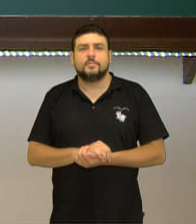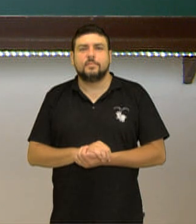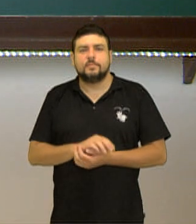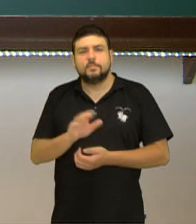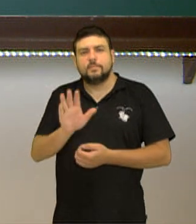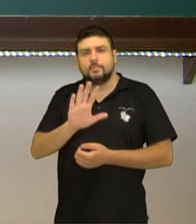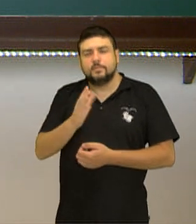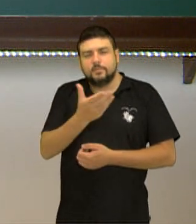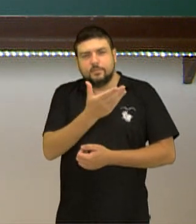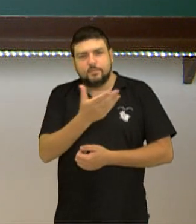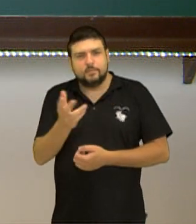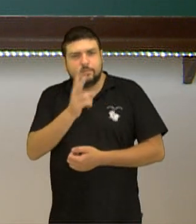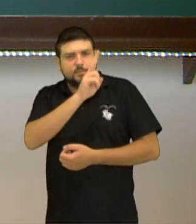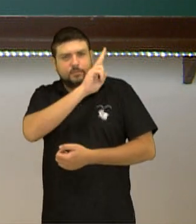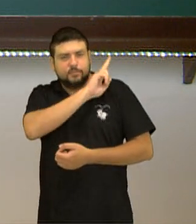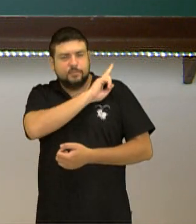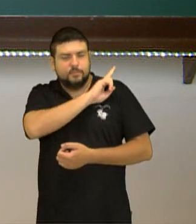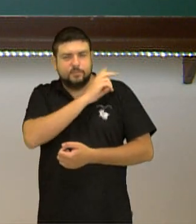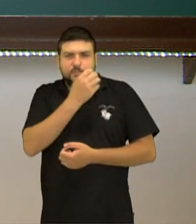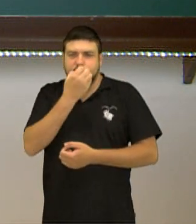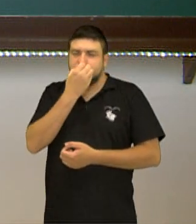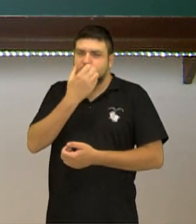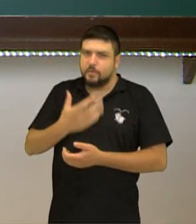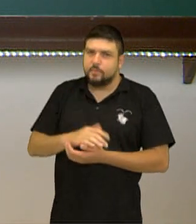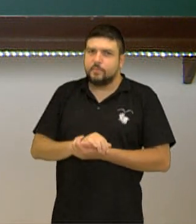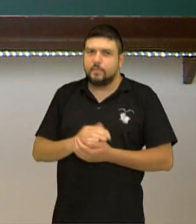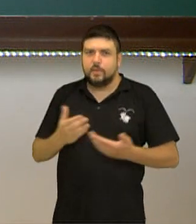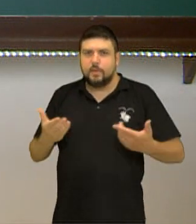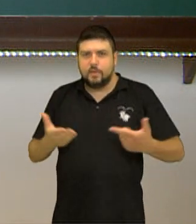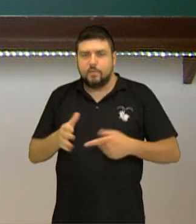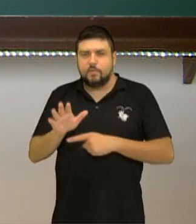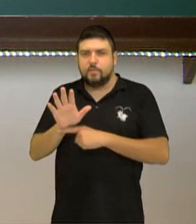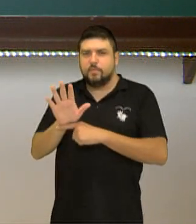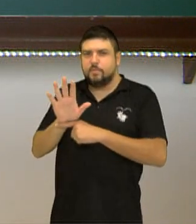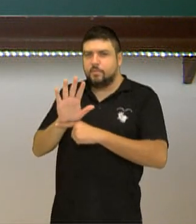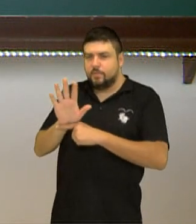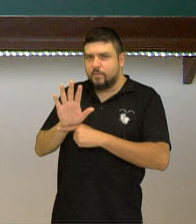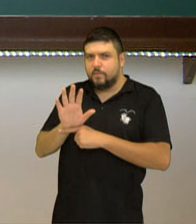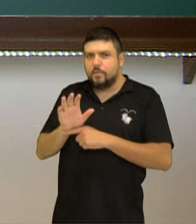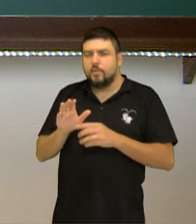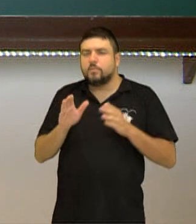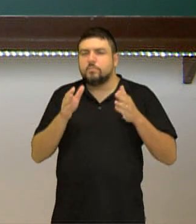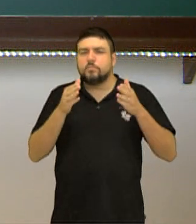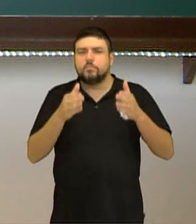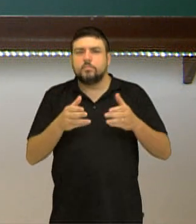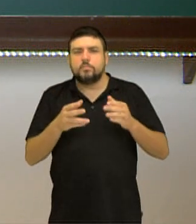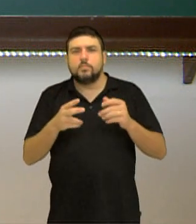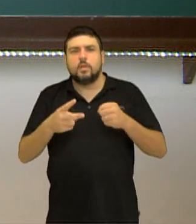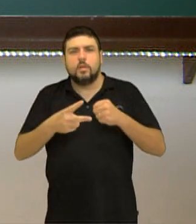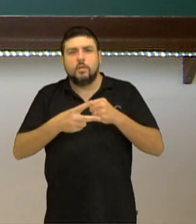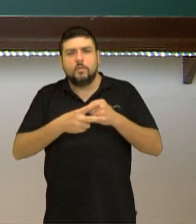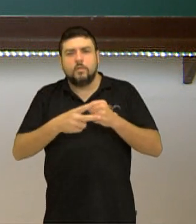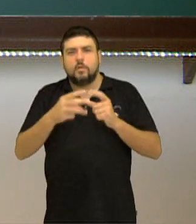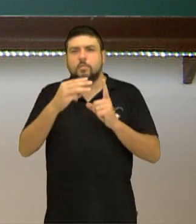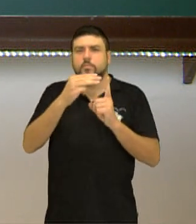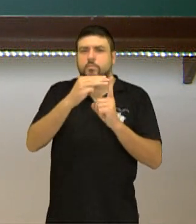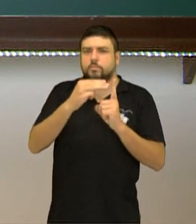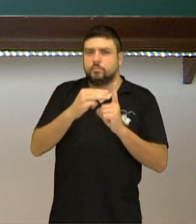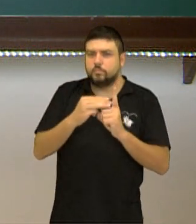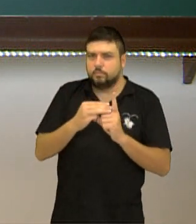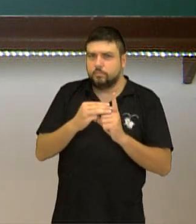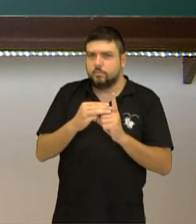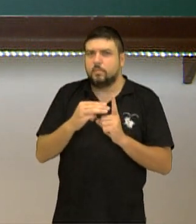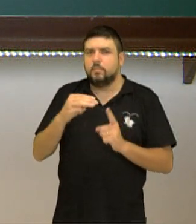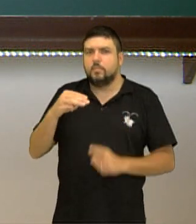Olá, estudante da segunda série, tudo bem? Nesse vídeo, nós vamos focar um pouco nos verbos modais. Vamos dar um foco um pouco